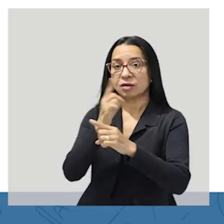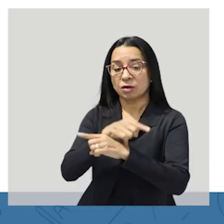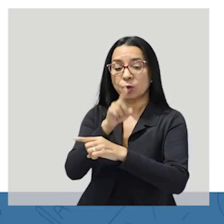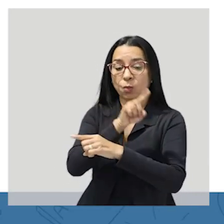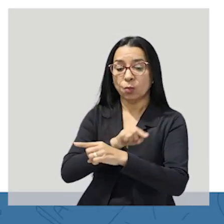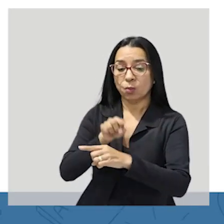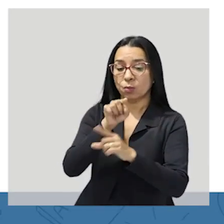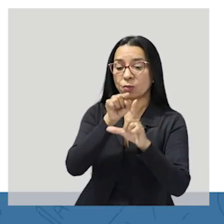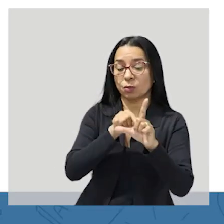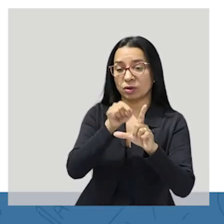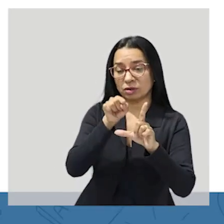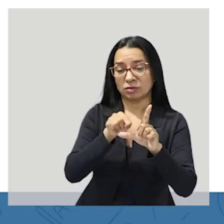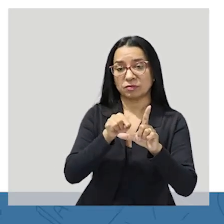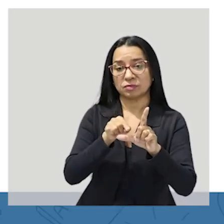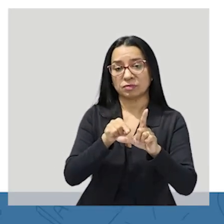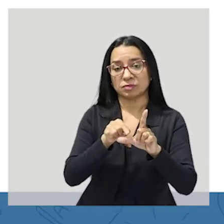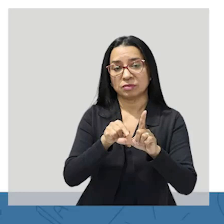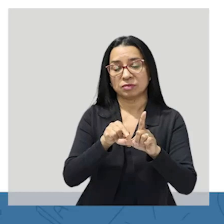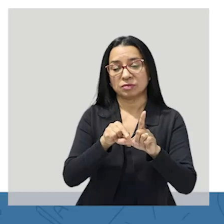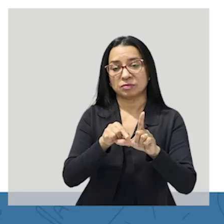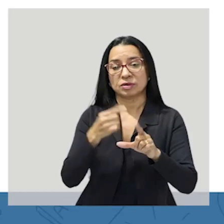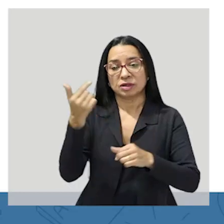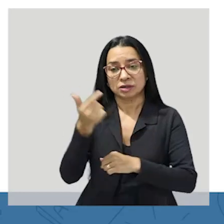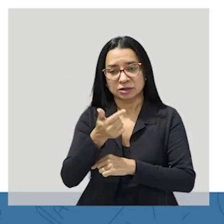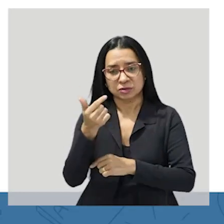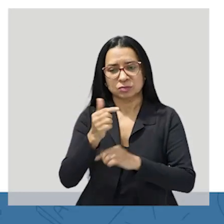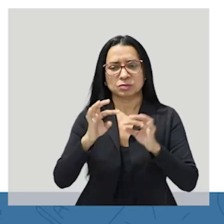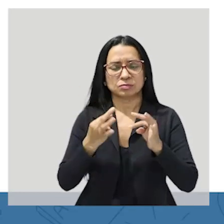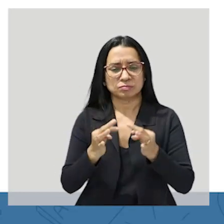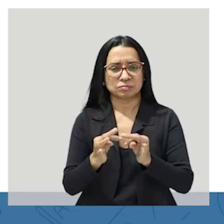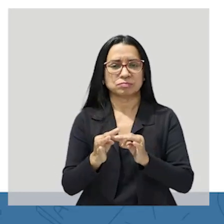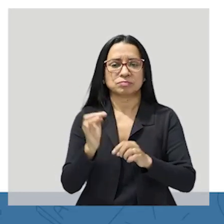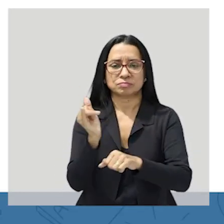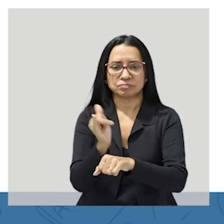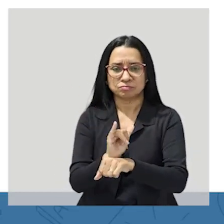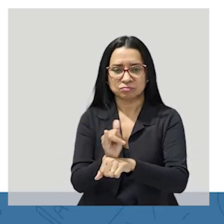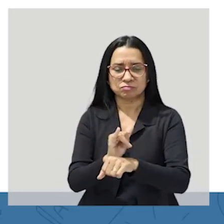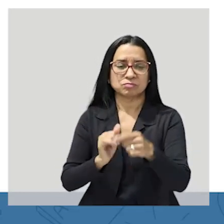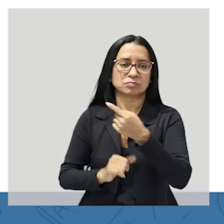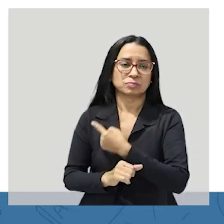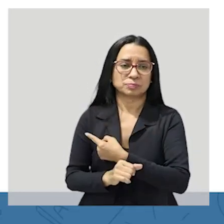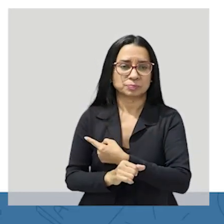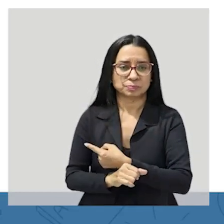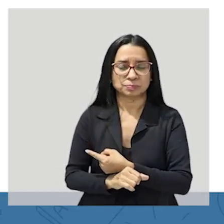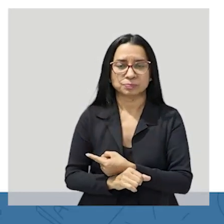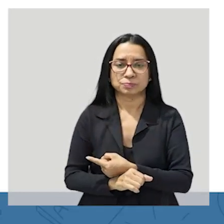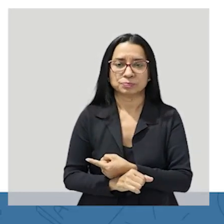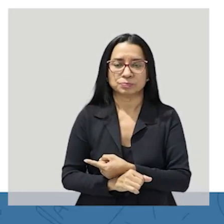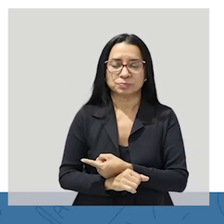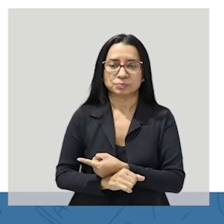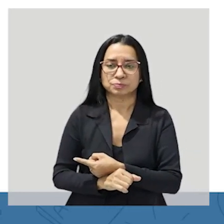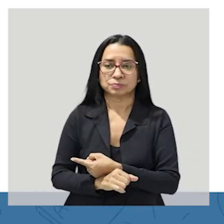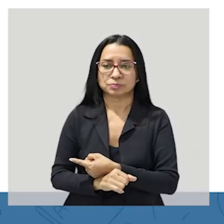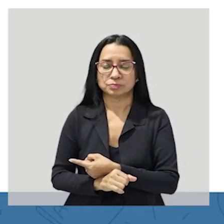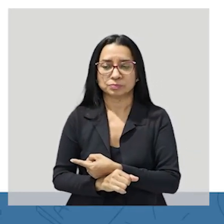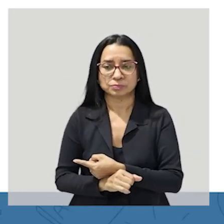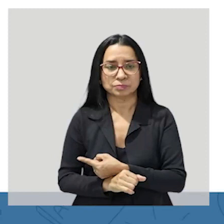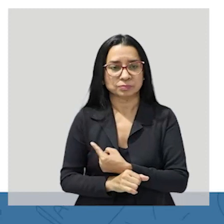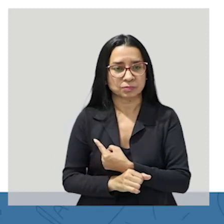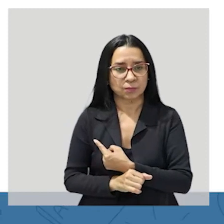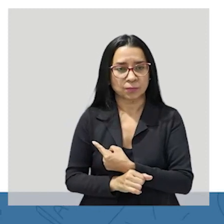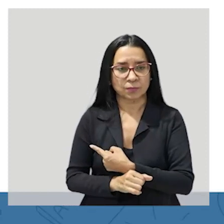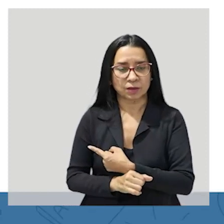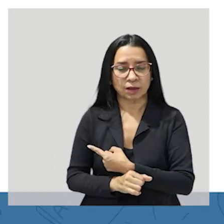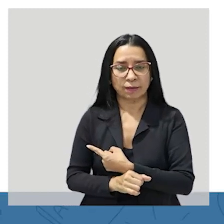possibilidade de erro. Olha, por exemplo, vamos utilizar essa segunda técnica. Olha o que diz. Da análise dos gráficos, pode-se afirmar que houve entre o período